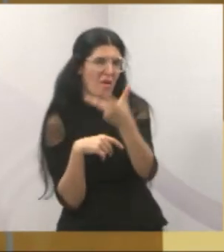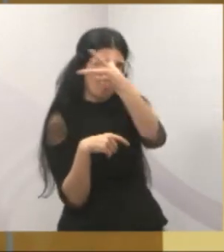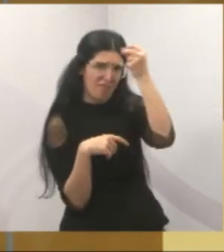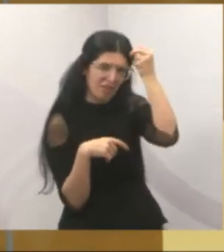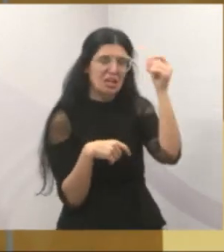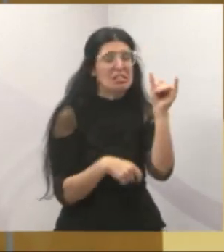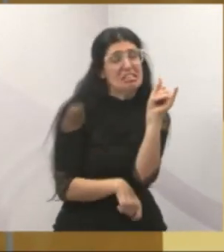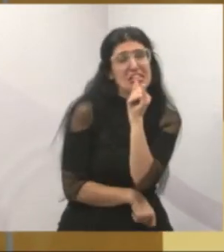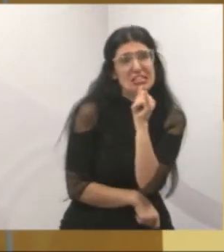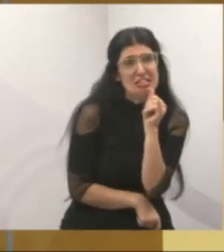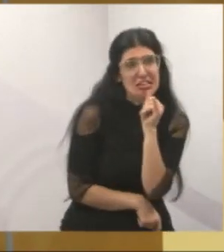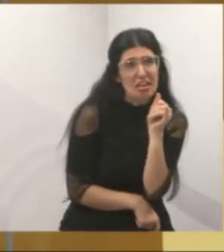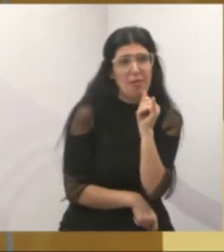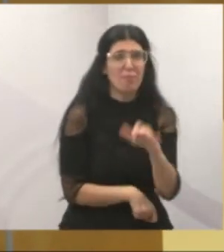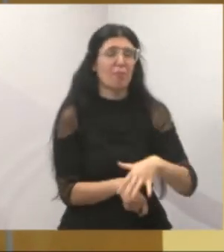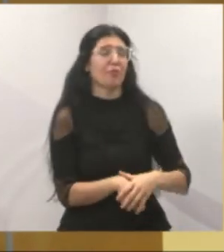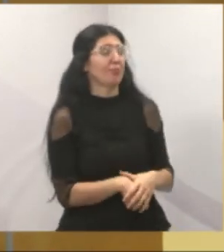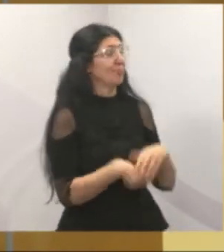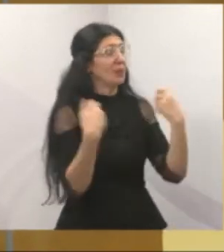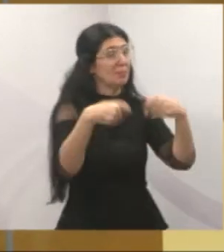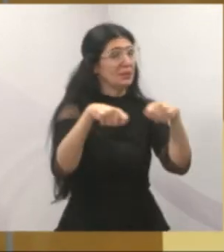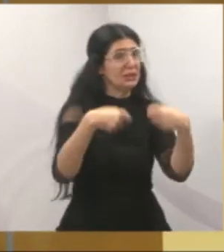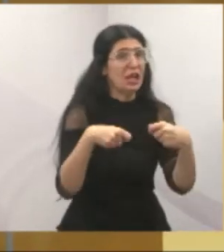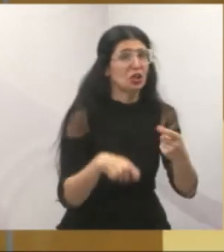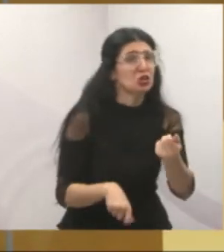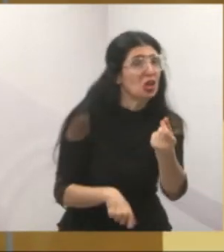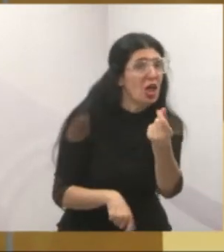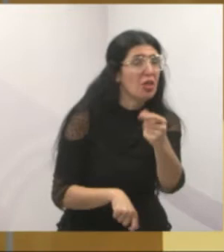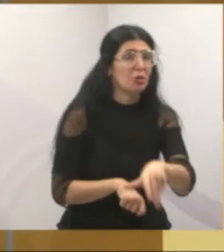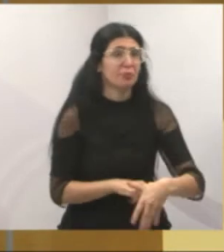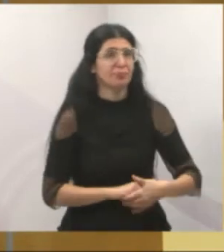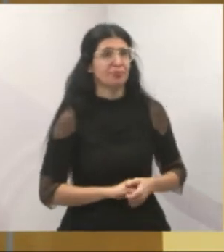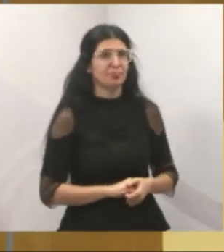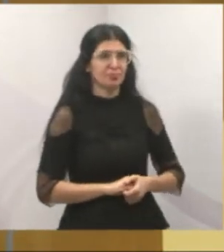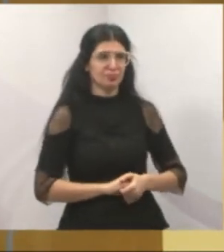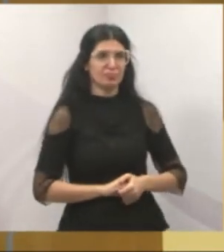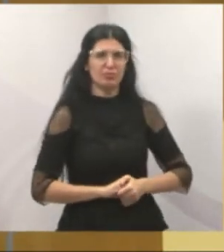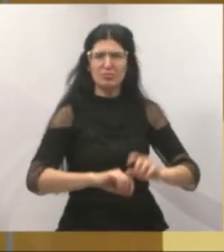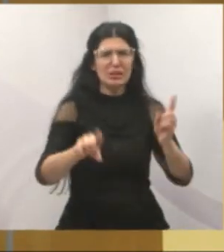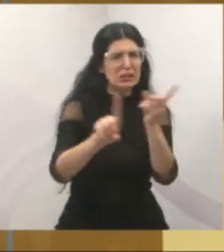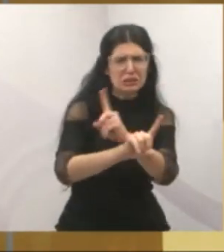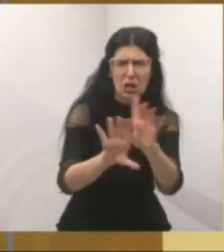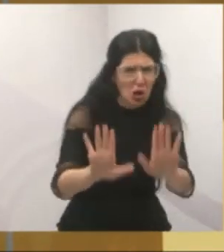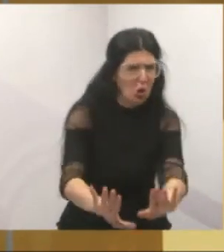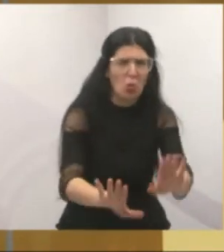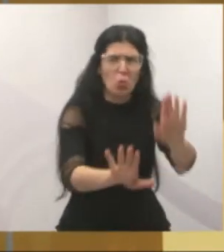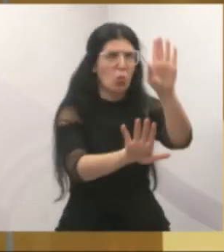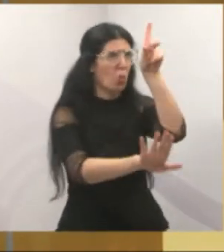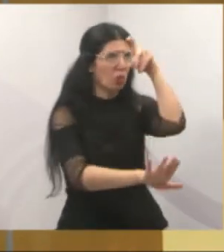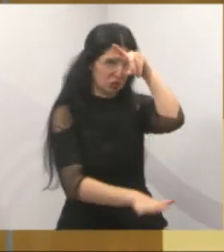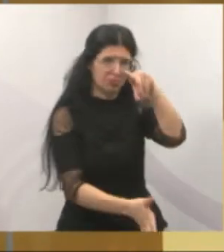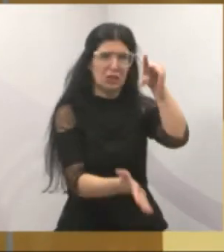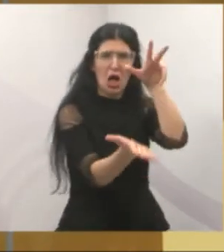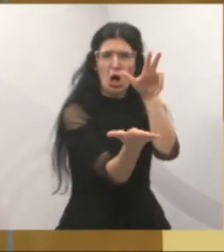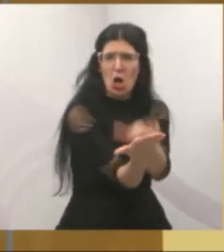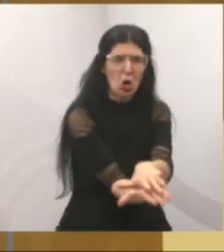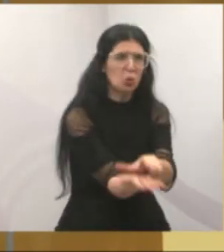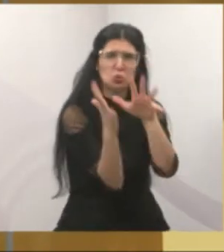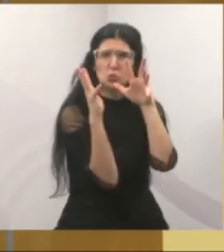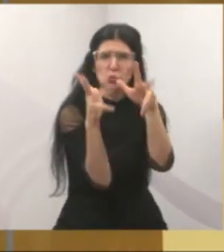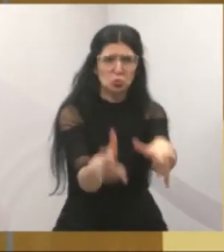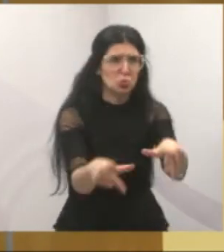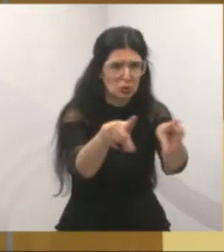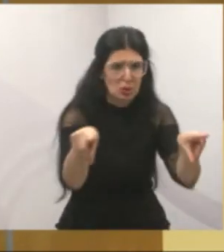precisássemos, sem adiantar esses investimentos, poderíamos requisitar, não ala de hospital, não hospitais por completo,